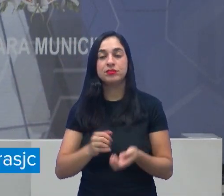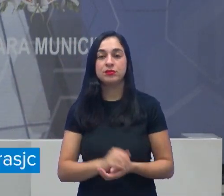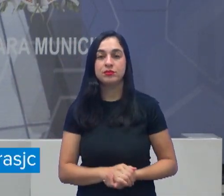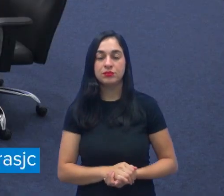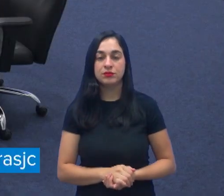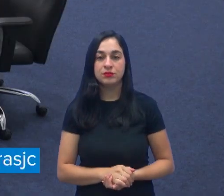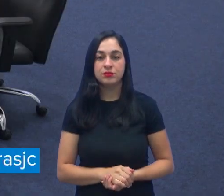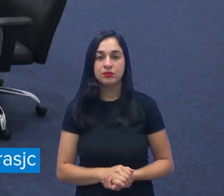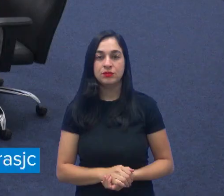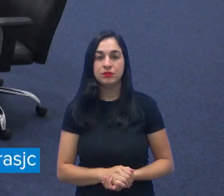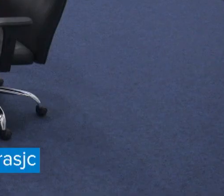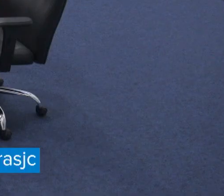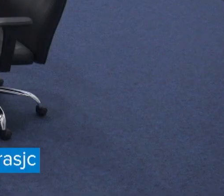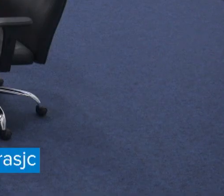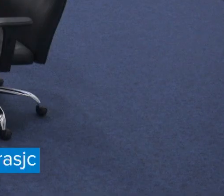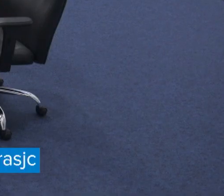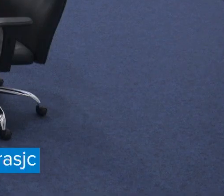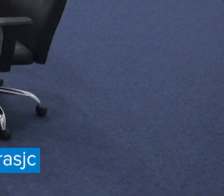Obrigado, presidente.